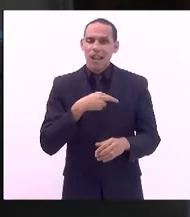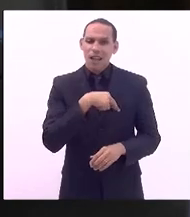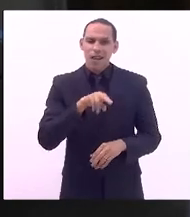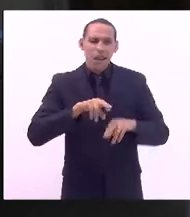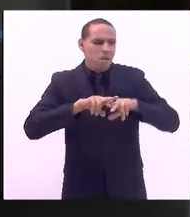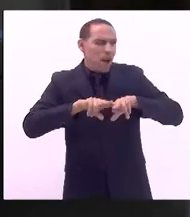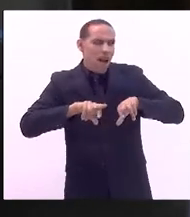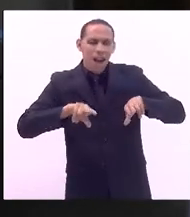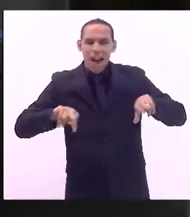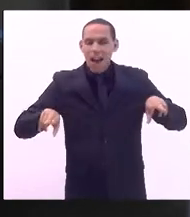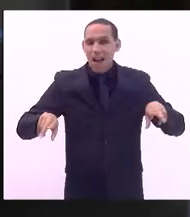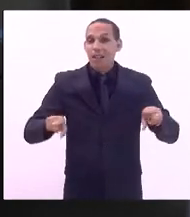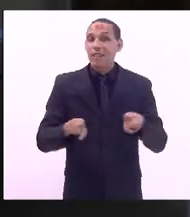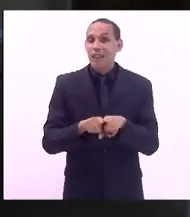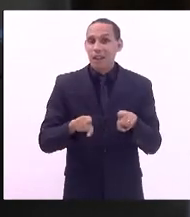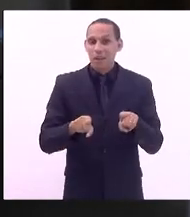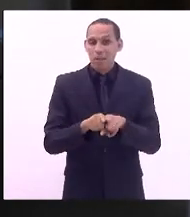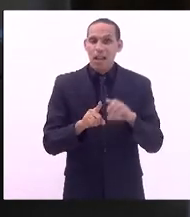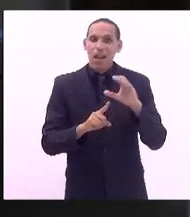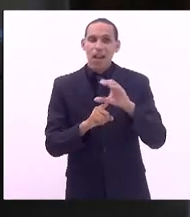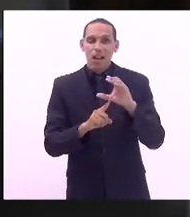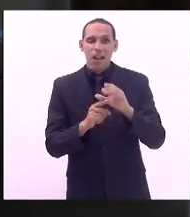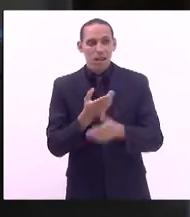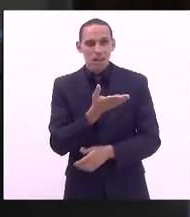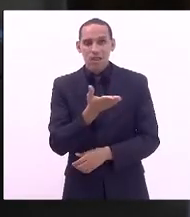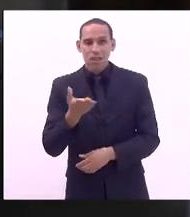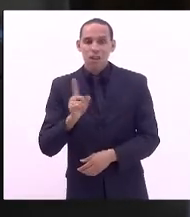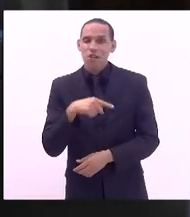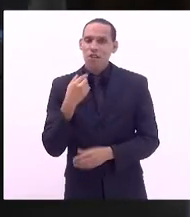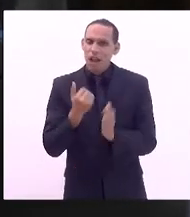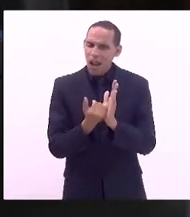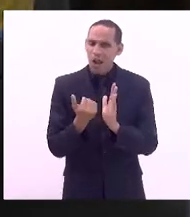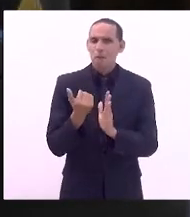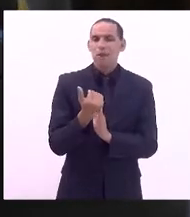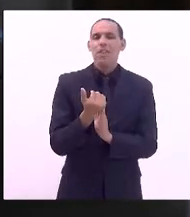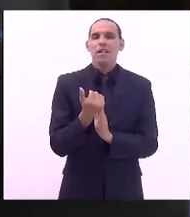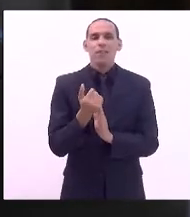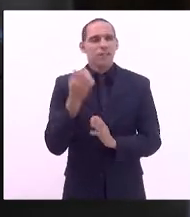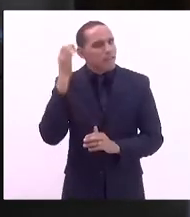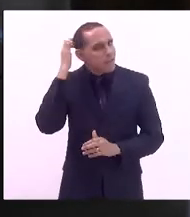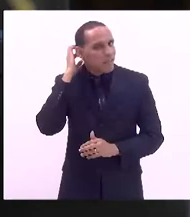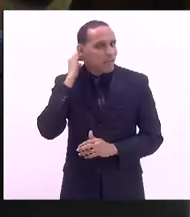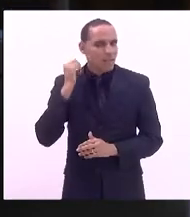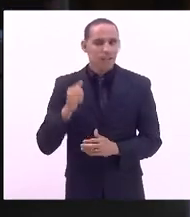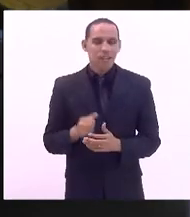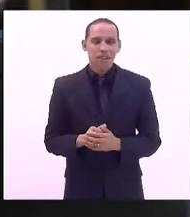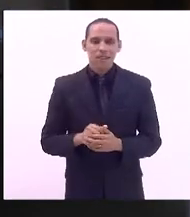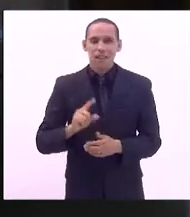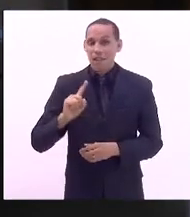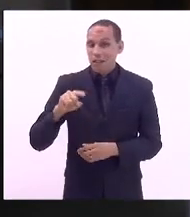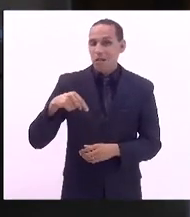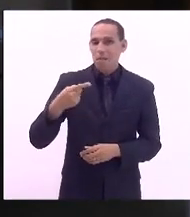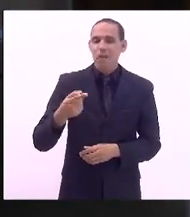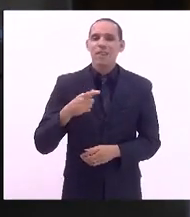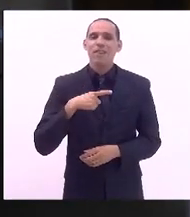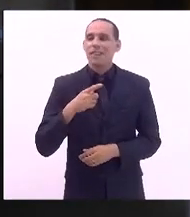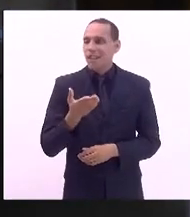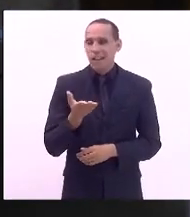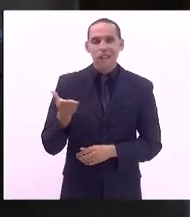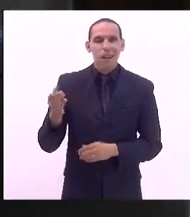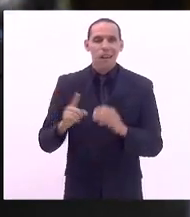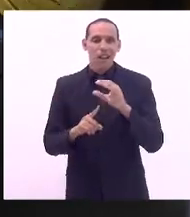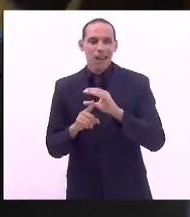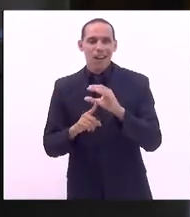as religiões inclusive capelães que nós já ampliamos passamos né no posso tomar já estamos aqui os nossos